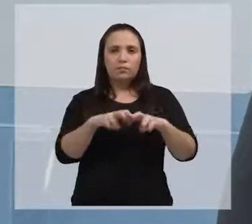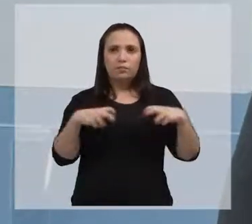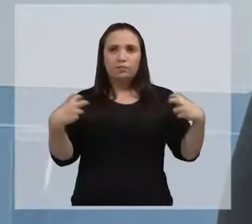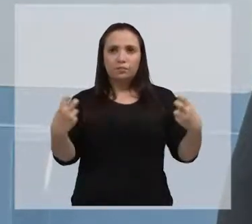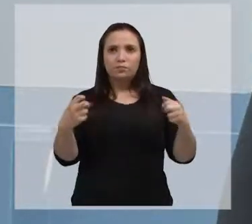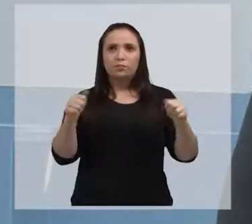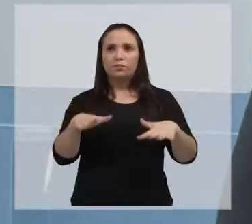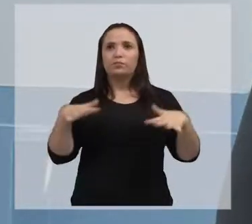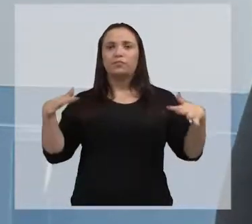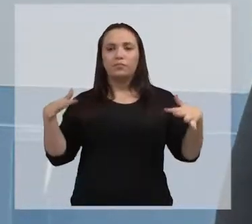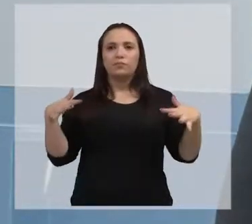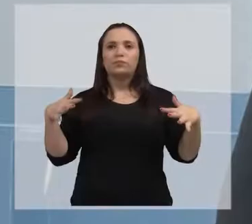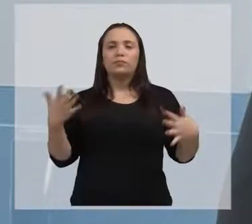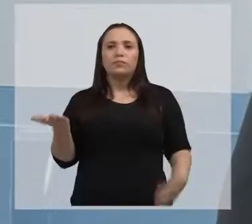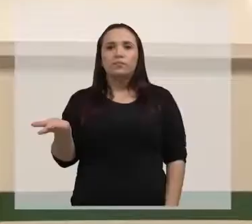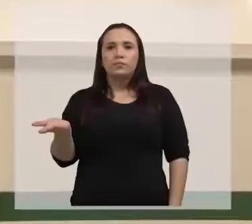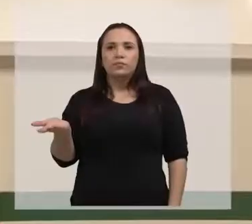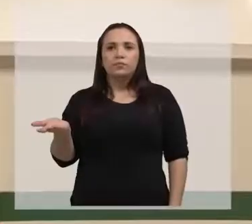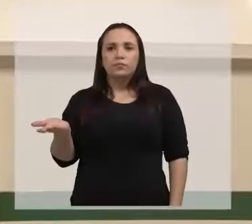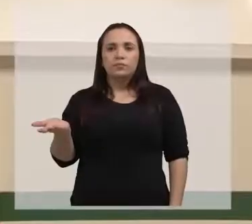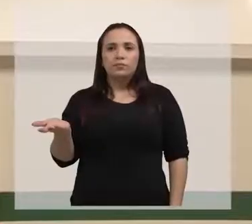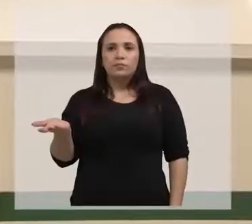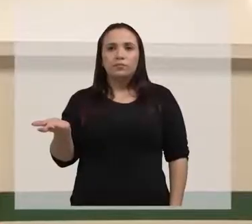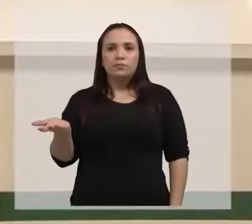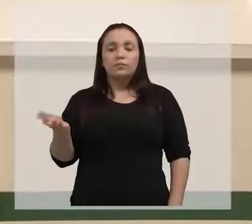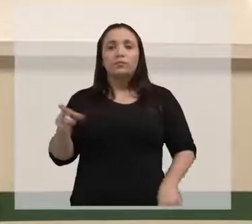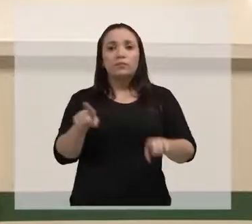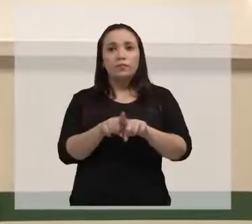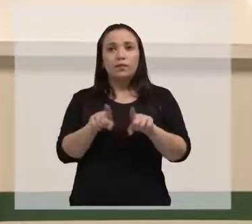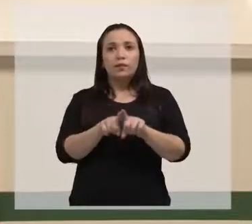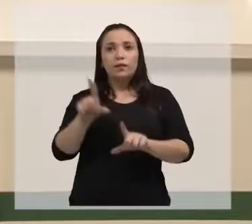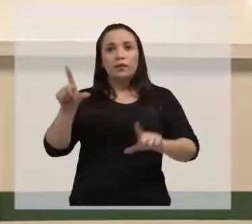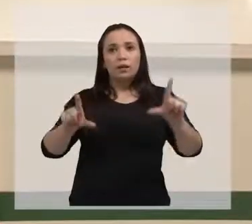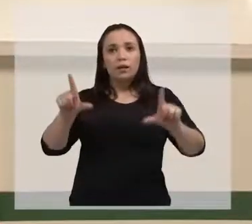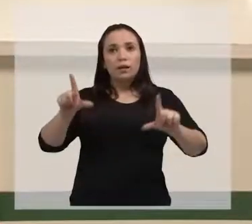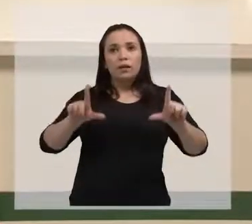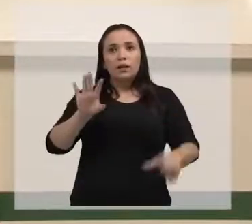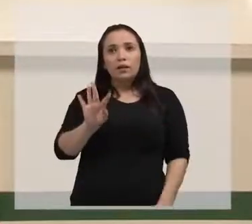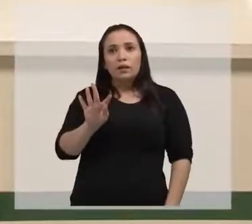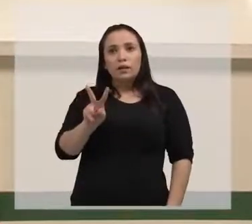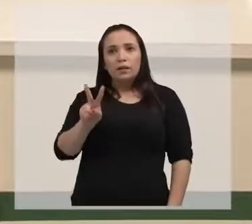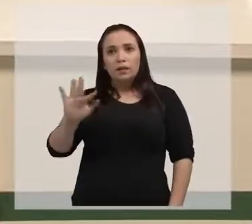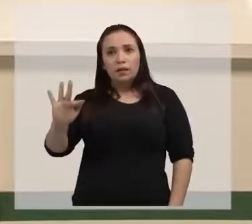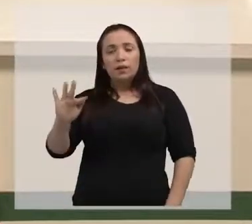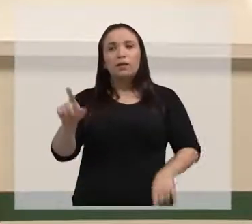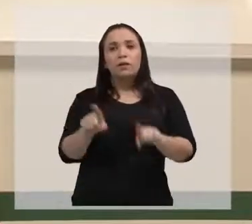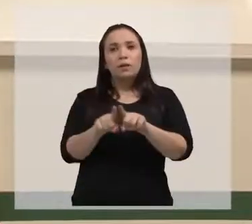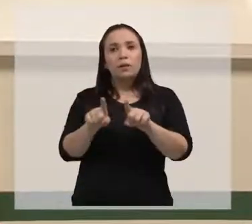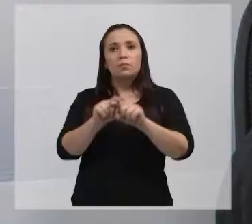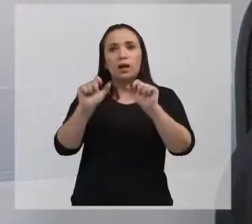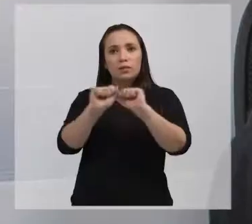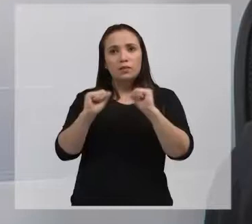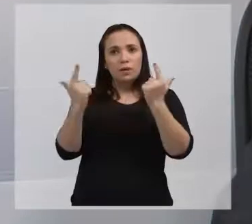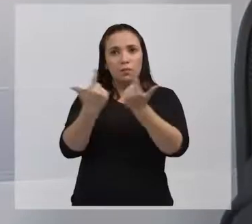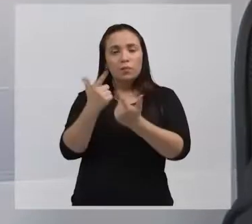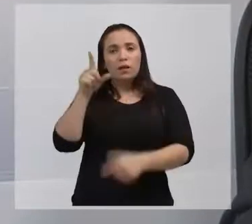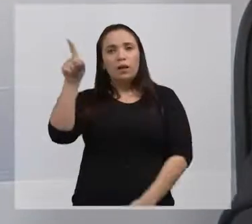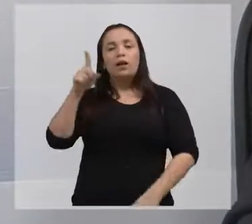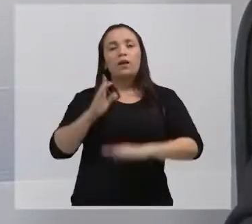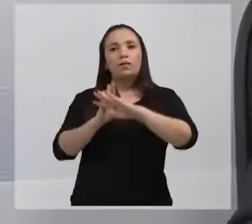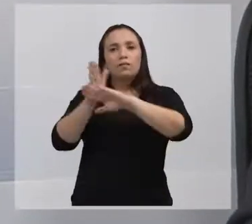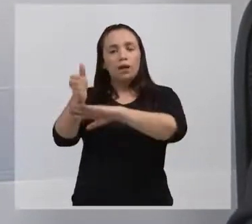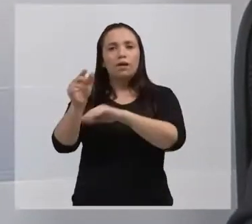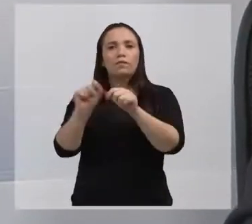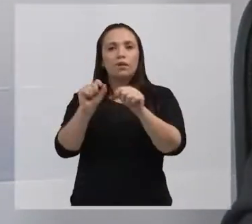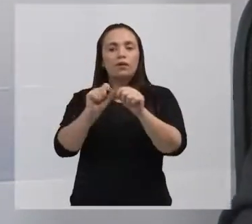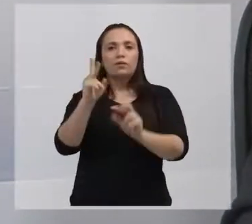monta aqui... Assim como também a equipe aqui na TV Fortaleza, assim como também a equipe da TV Assembleia, que também quando chega lá o material edita